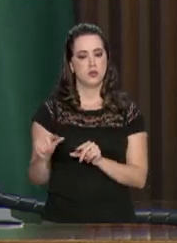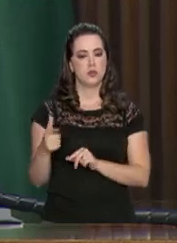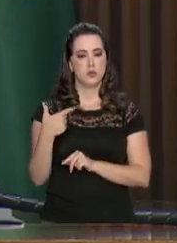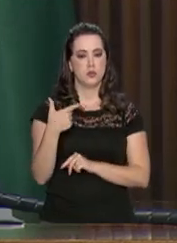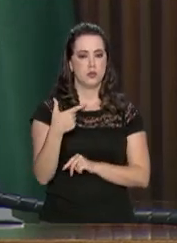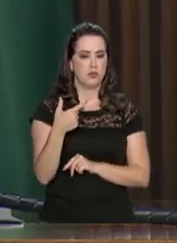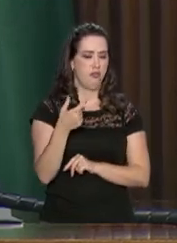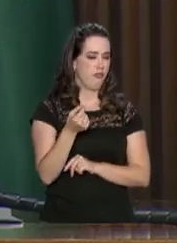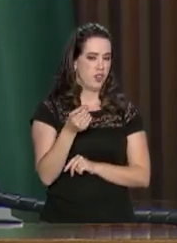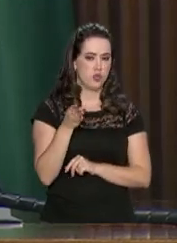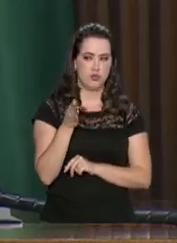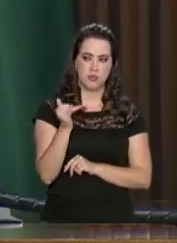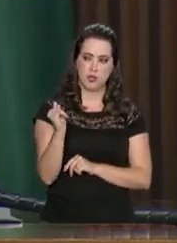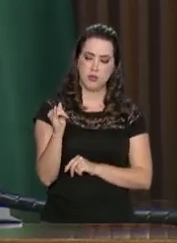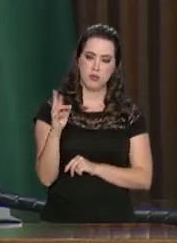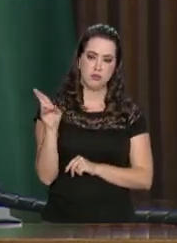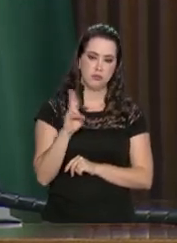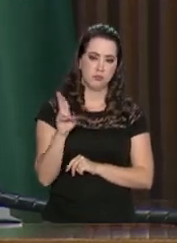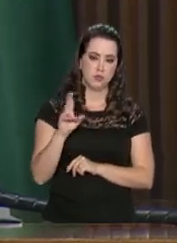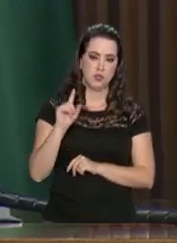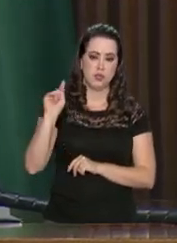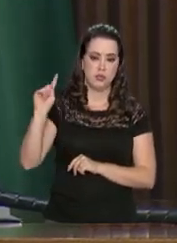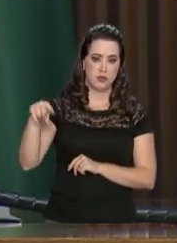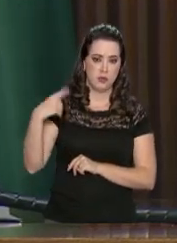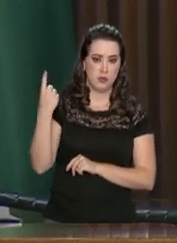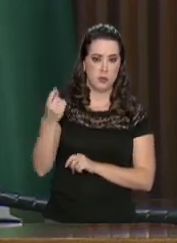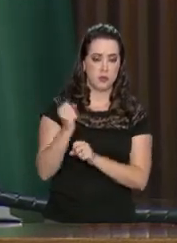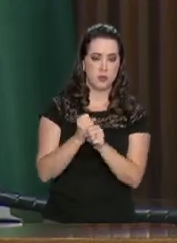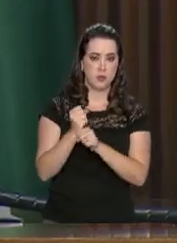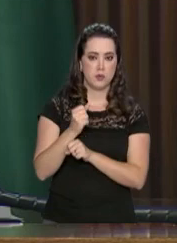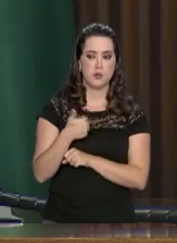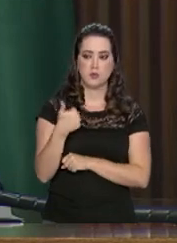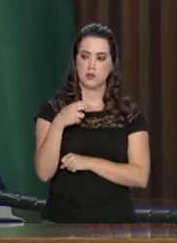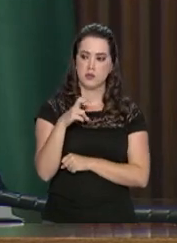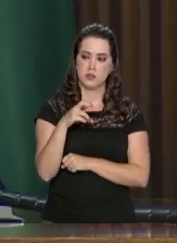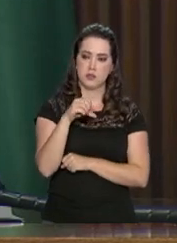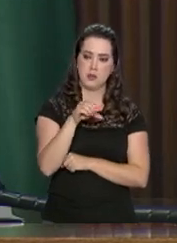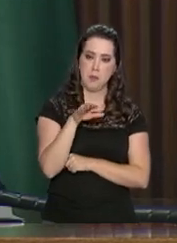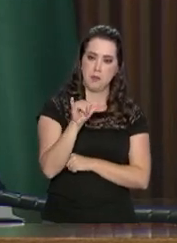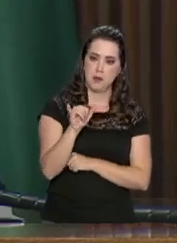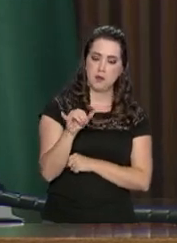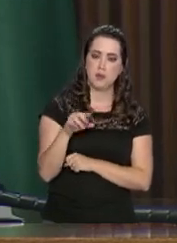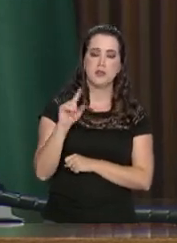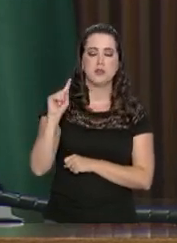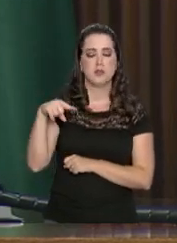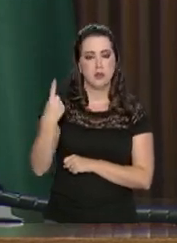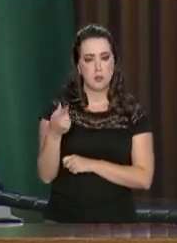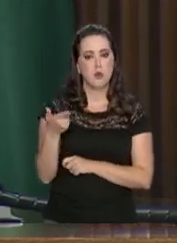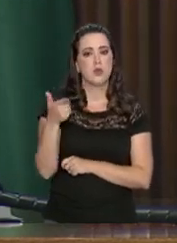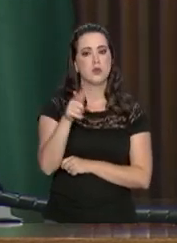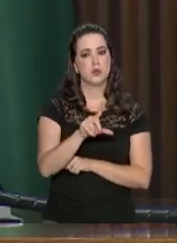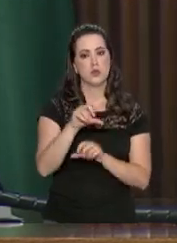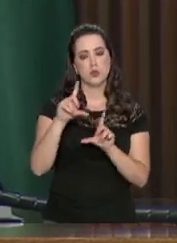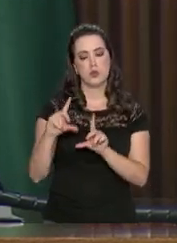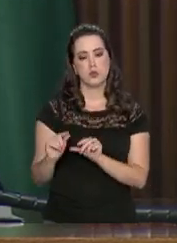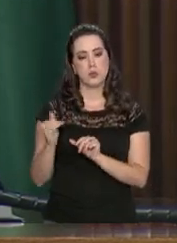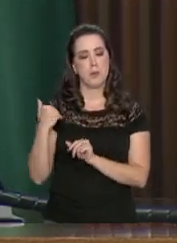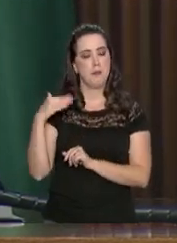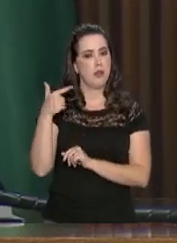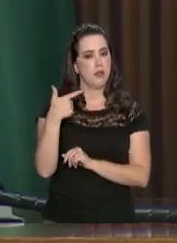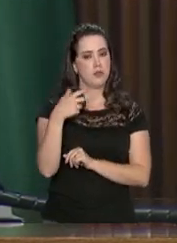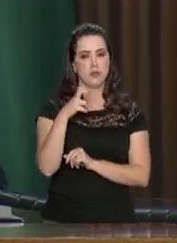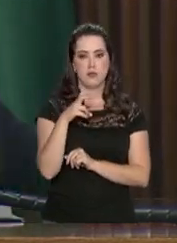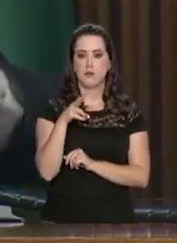vinte e tantos bilhões que fez com que no outro foi de 159 bilhões e também reduzimos pra sempre mais de 25 milhões